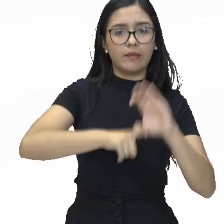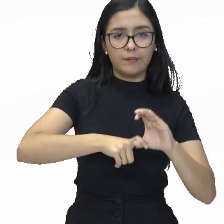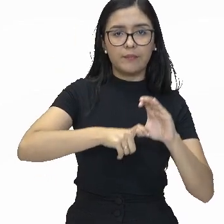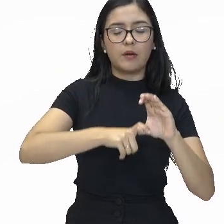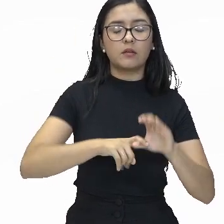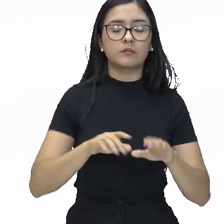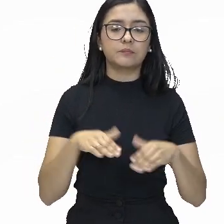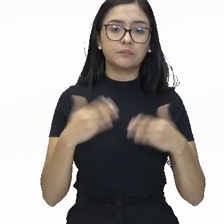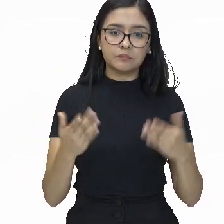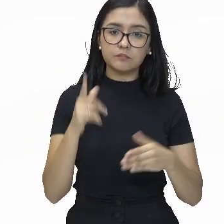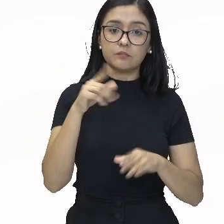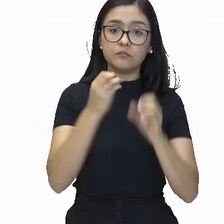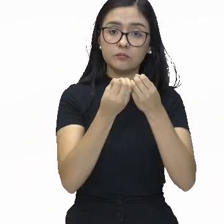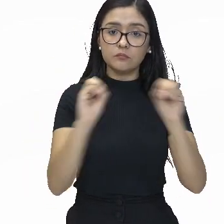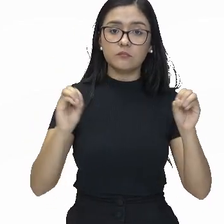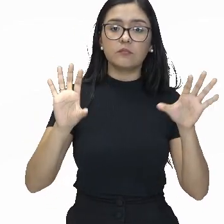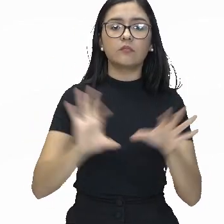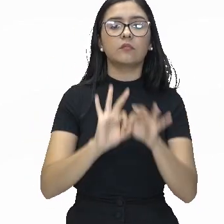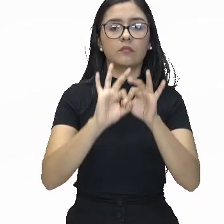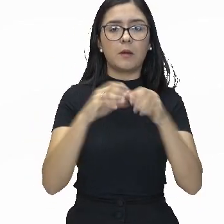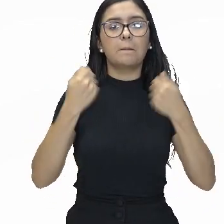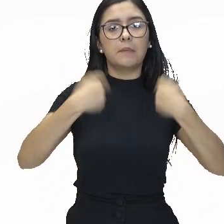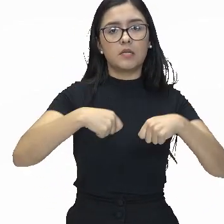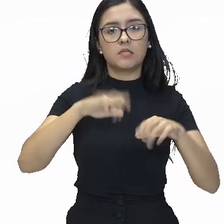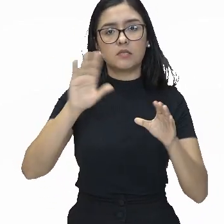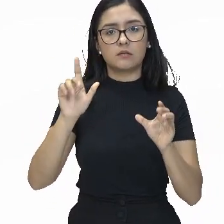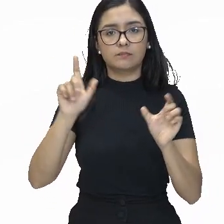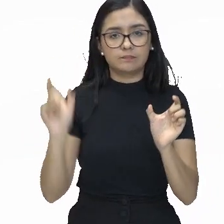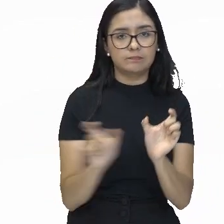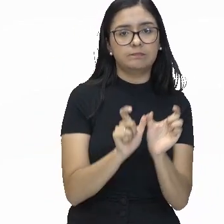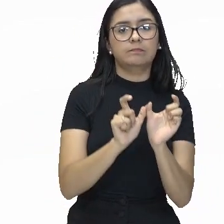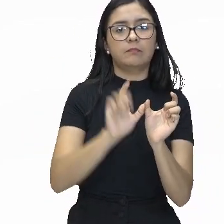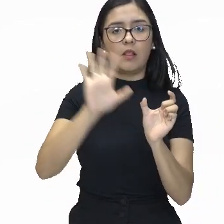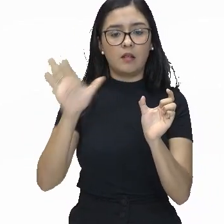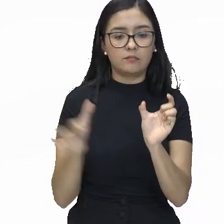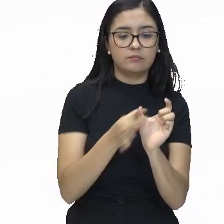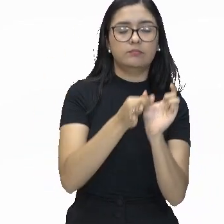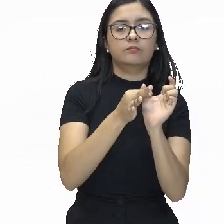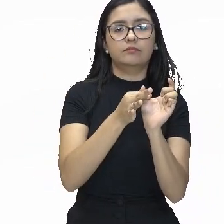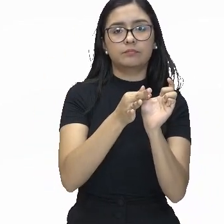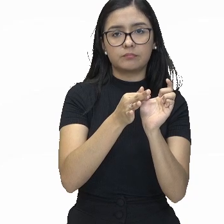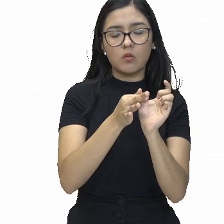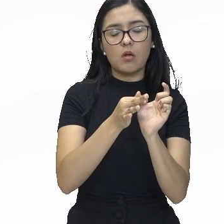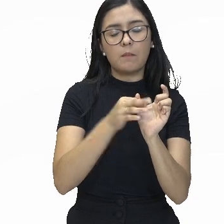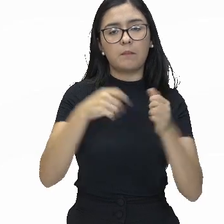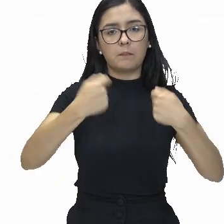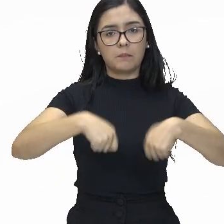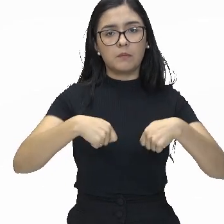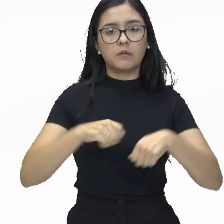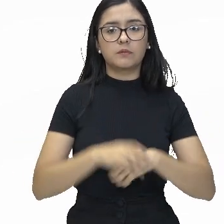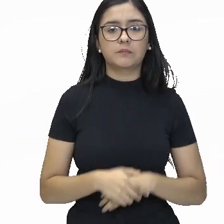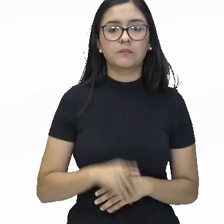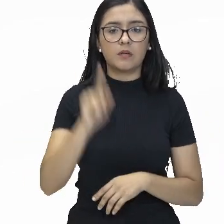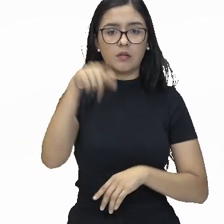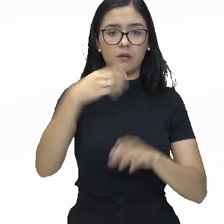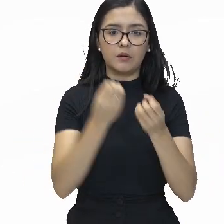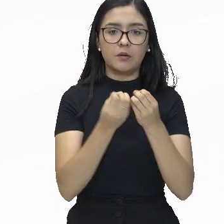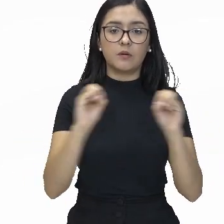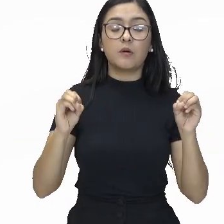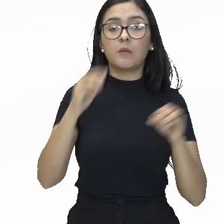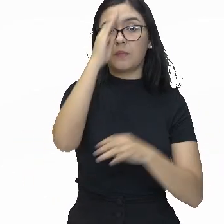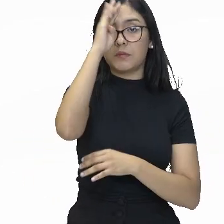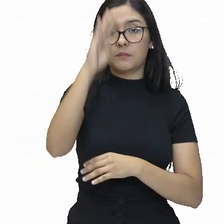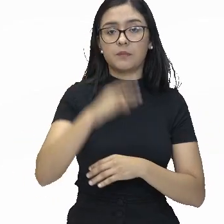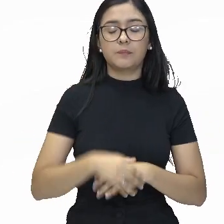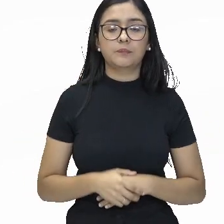oração subordinada vai ser submissa a outra oração. Ela vai depender de uma oração, nós chamamos de oração